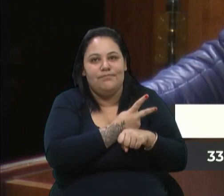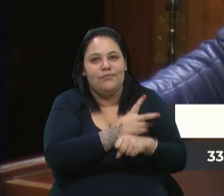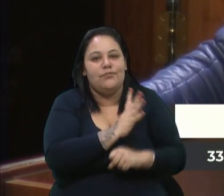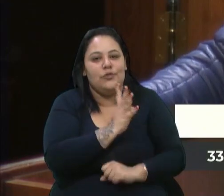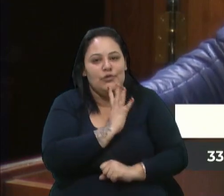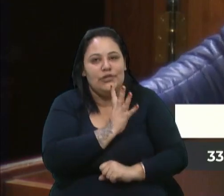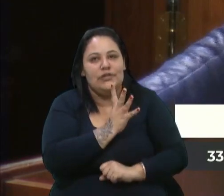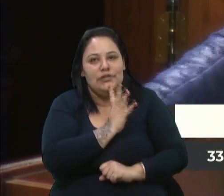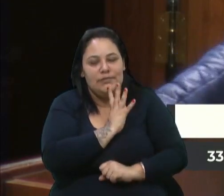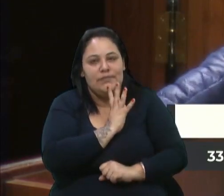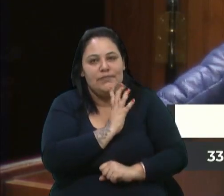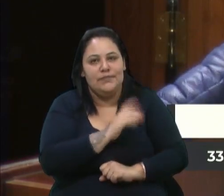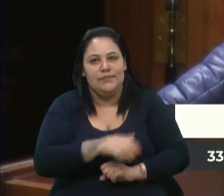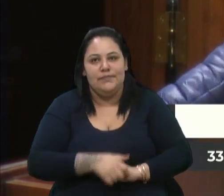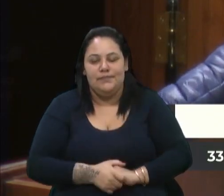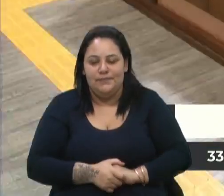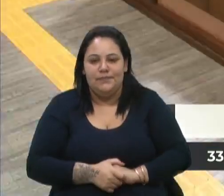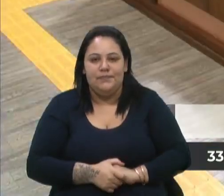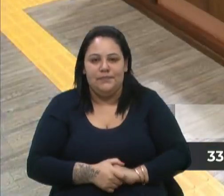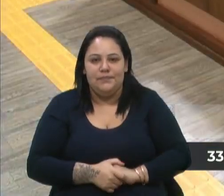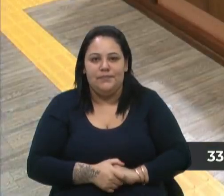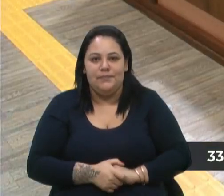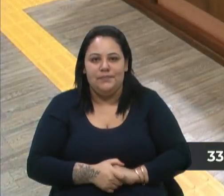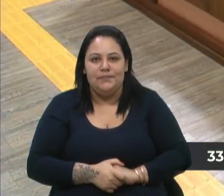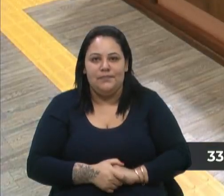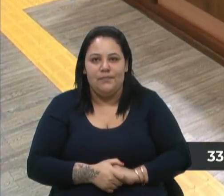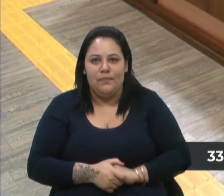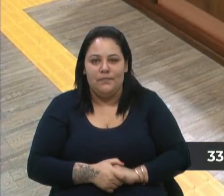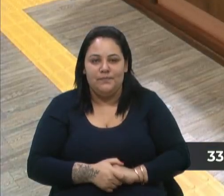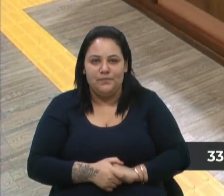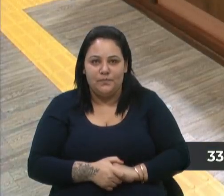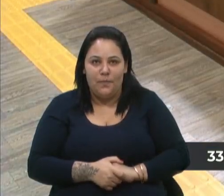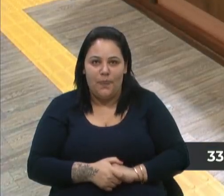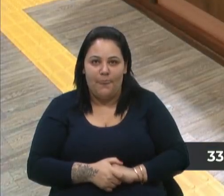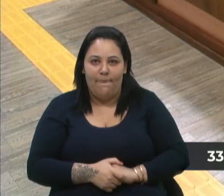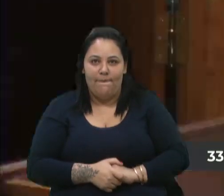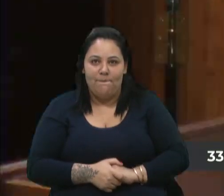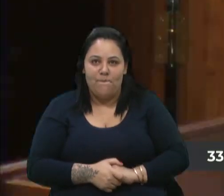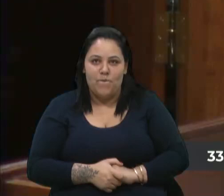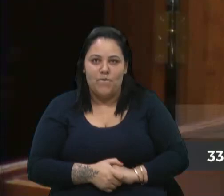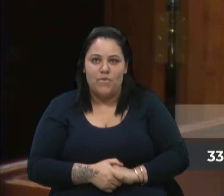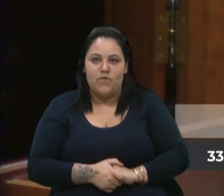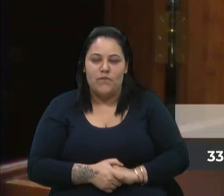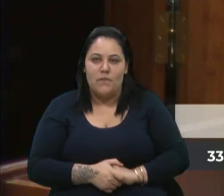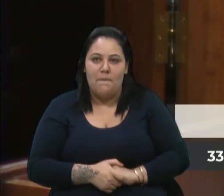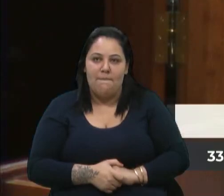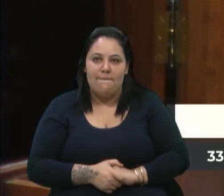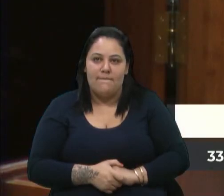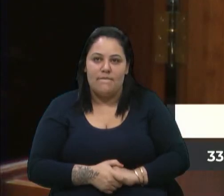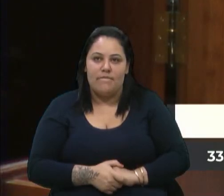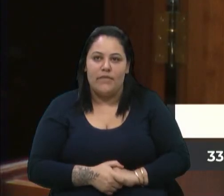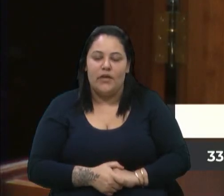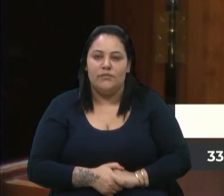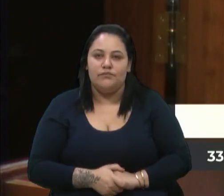Declaração de líder ao MDB. Segue a declaração de líder Felipe João Gamemeyer. Obrigado, vereadora Gladys. Que a gente